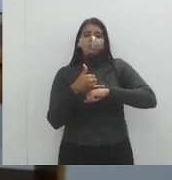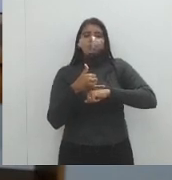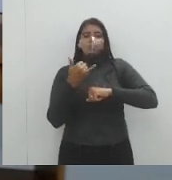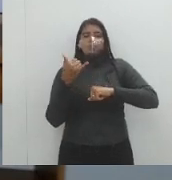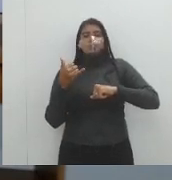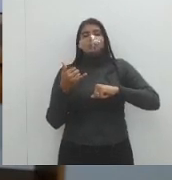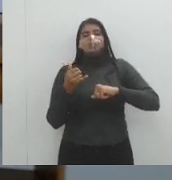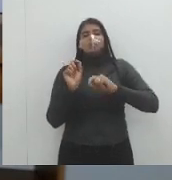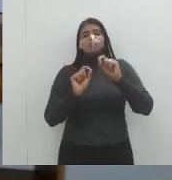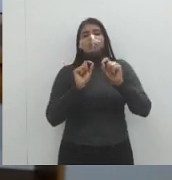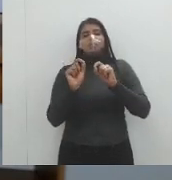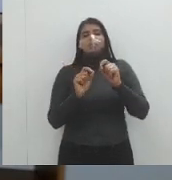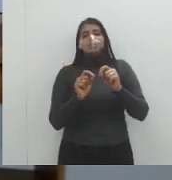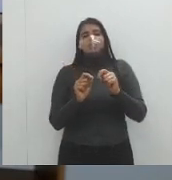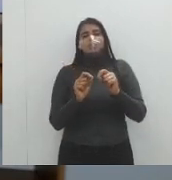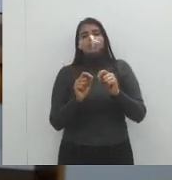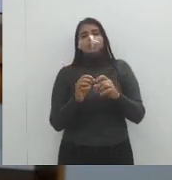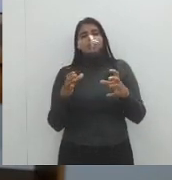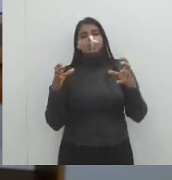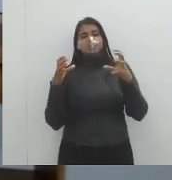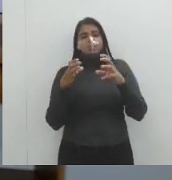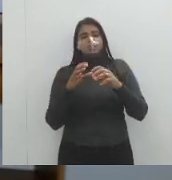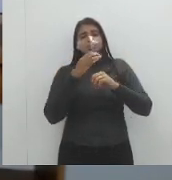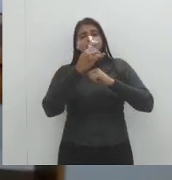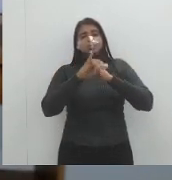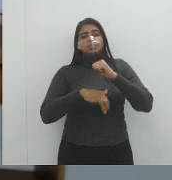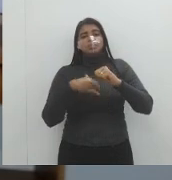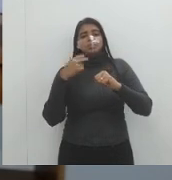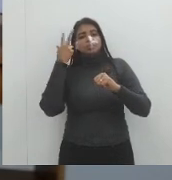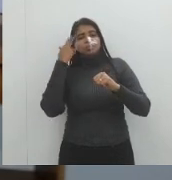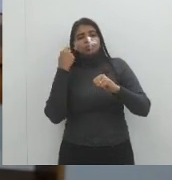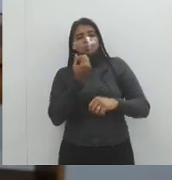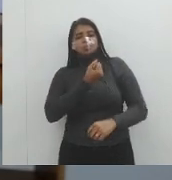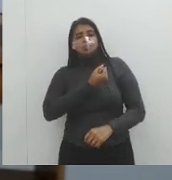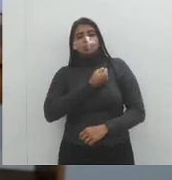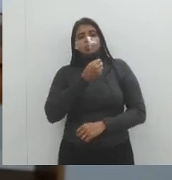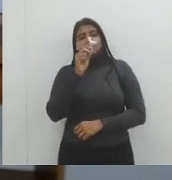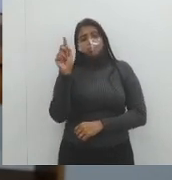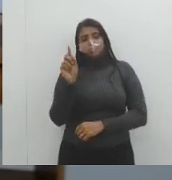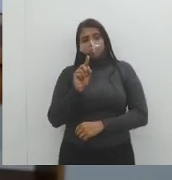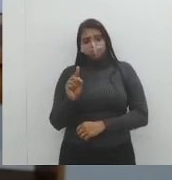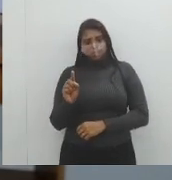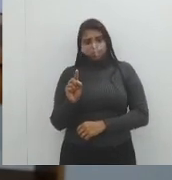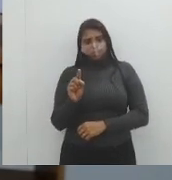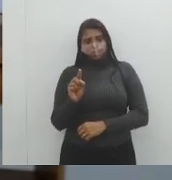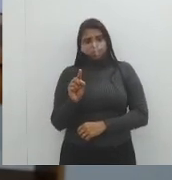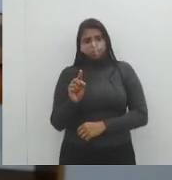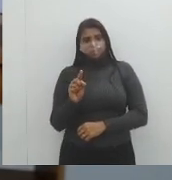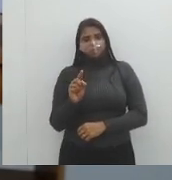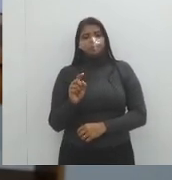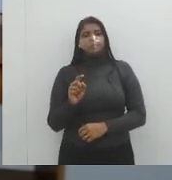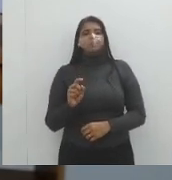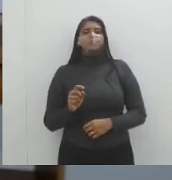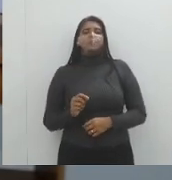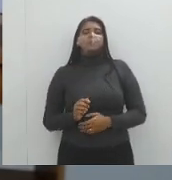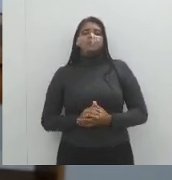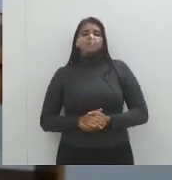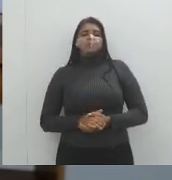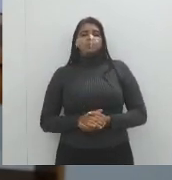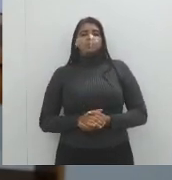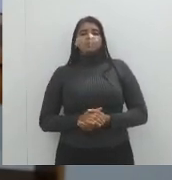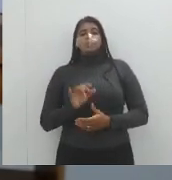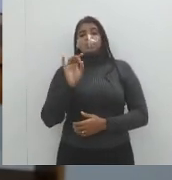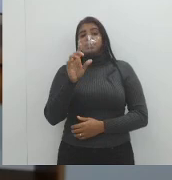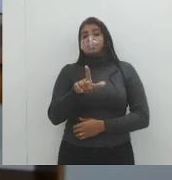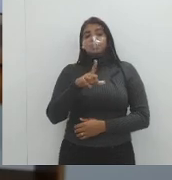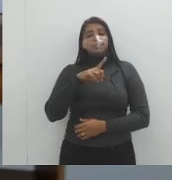seria o quê? O conjunto de átomos com o mesmo número de Z, com o mesmo número atômico, beleza? Só que